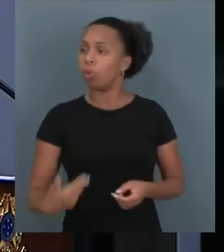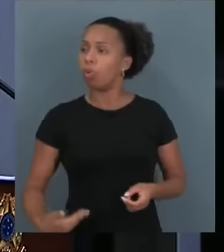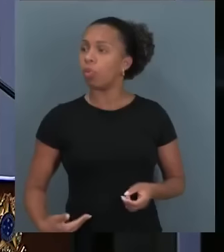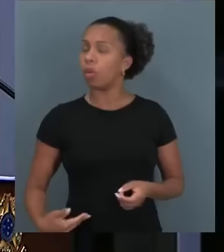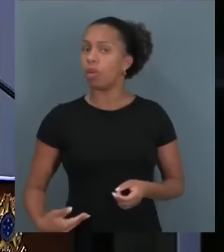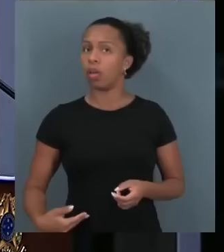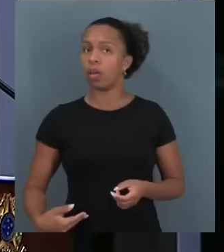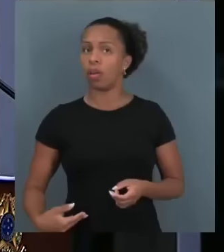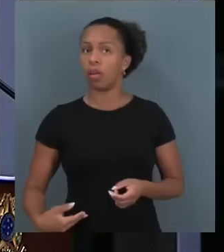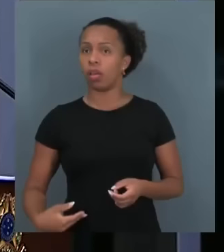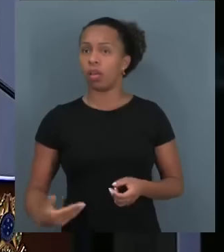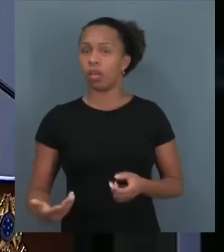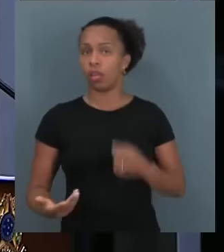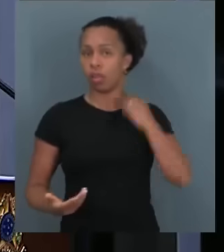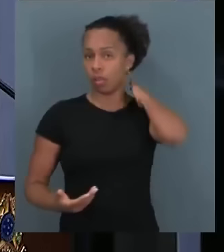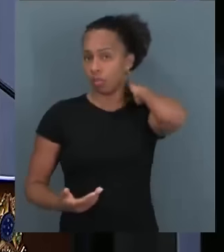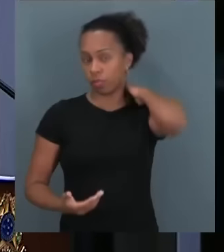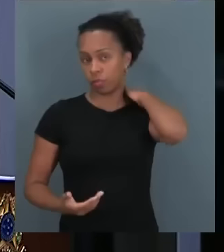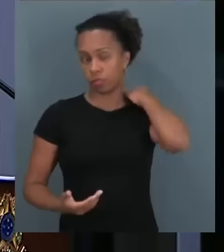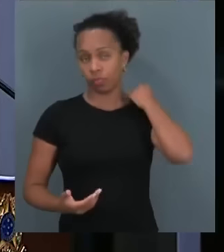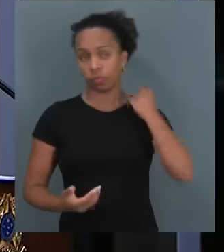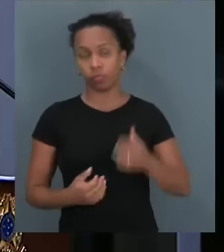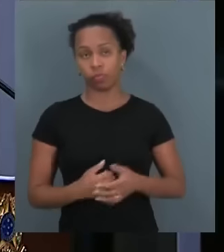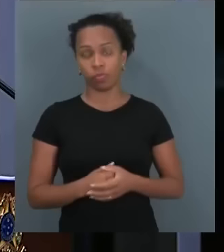de trânsito,